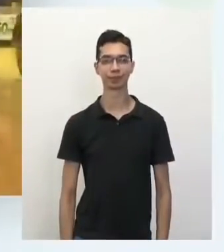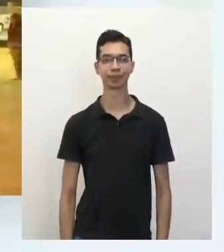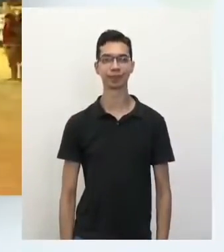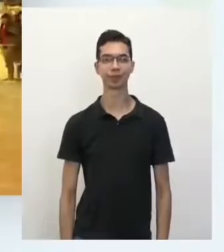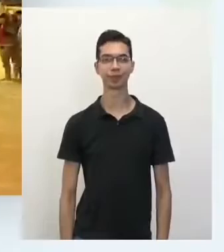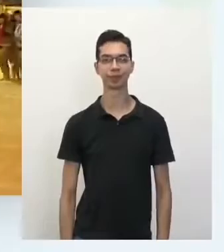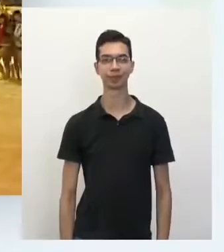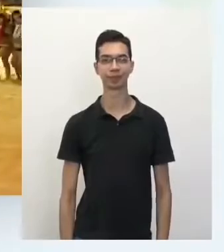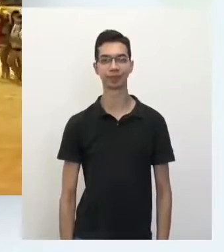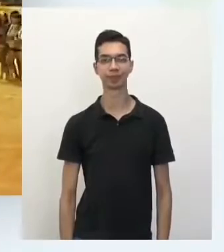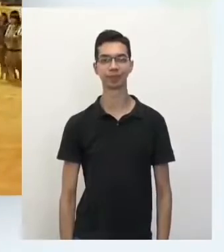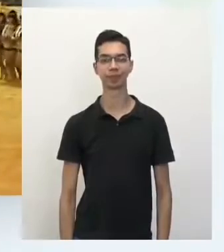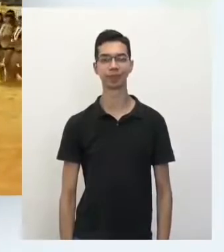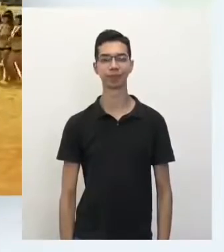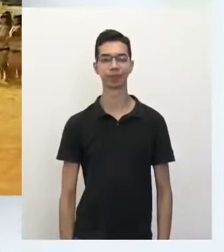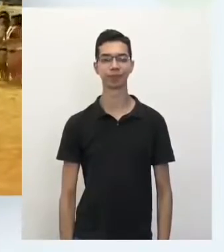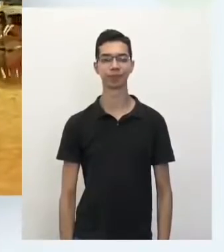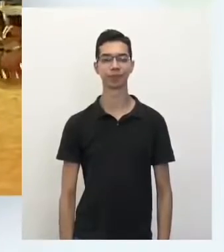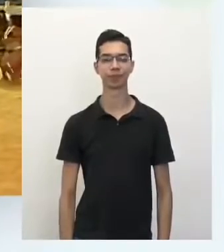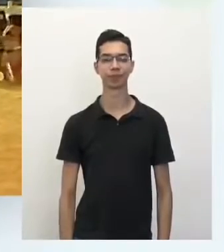Ikamaui.